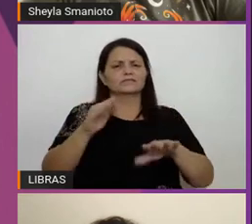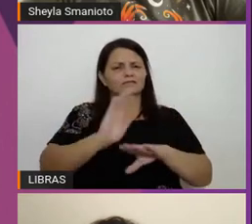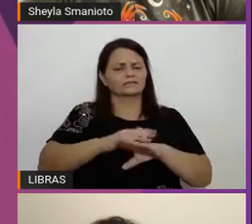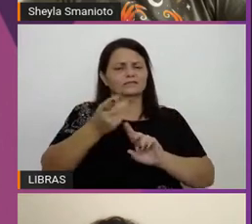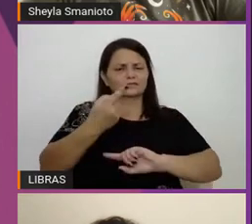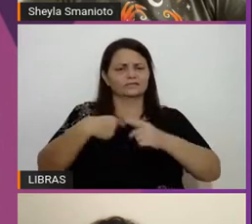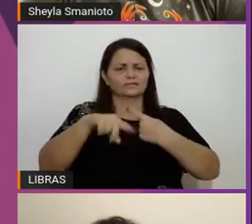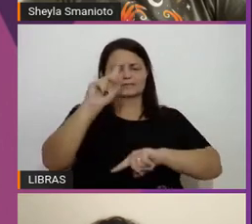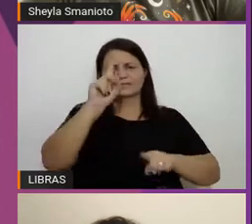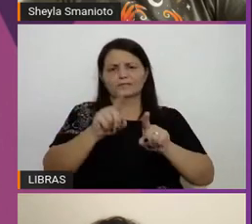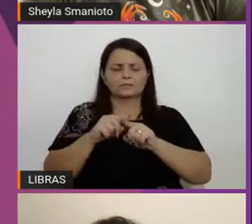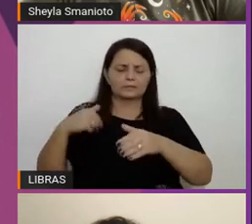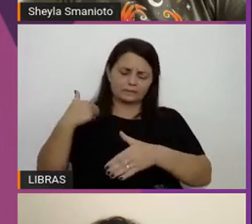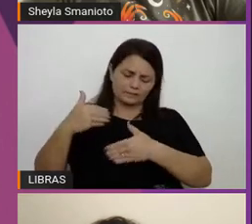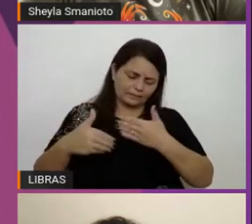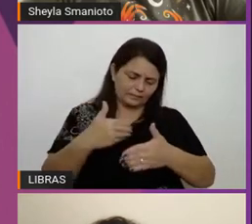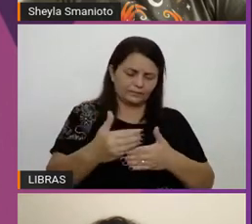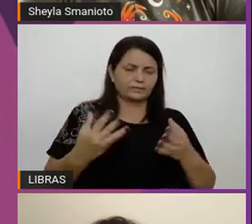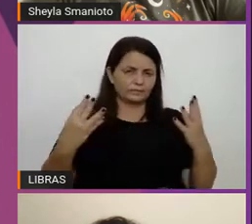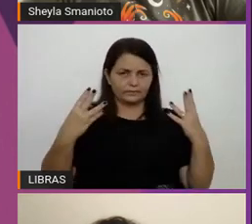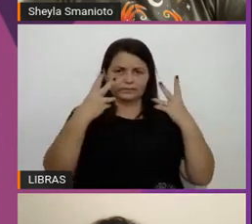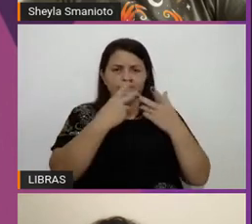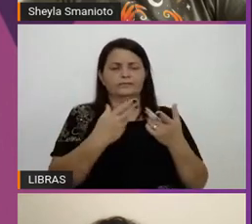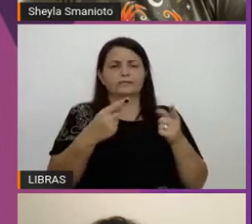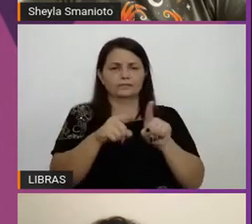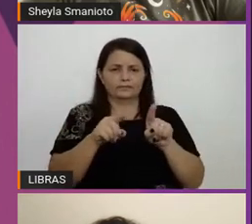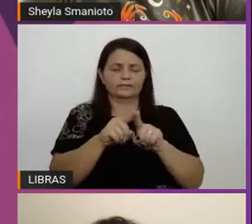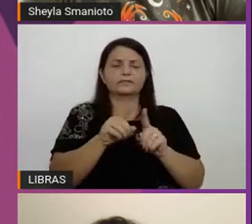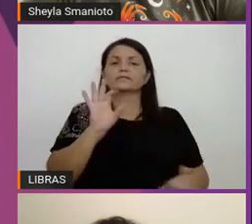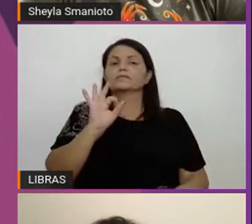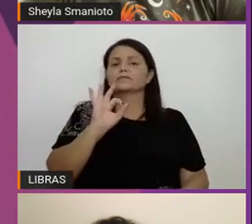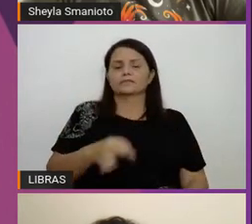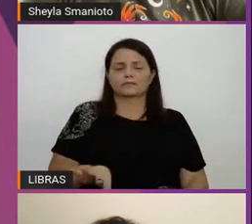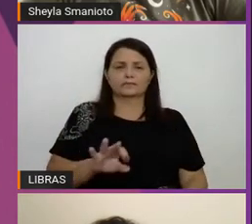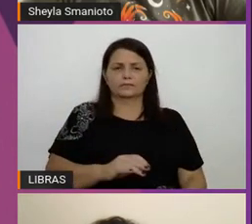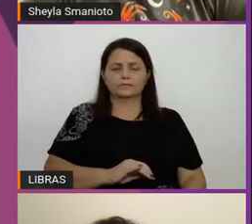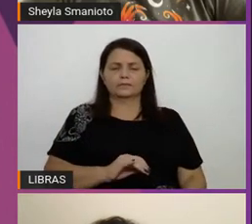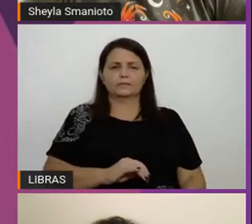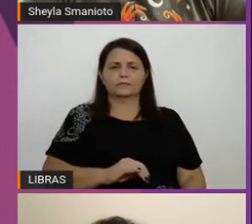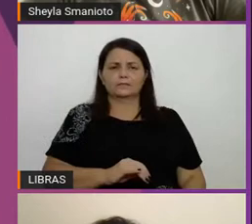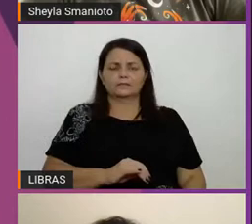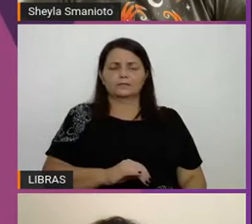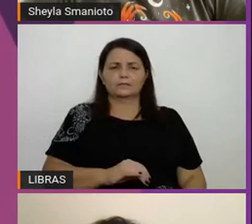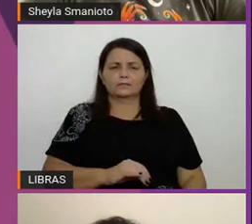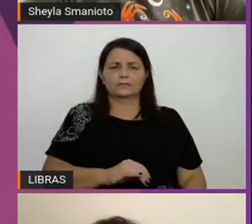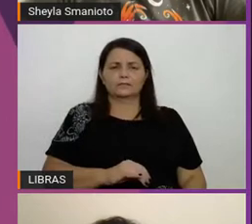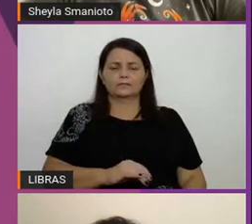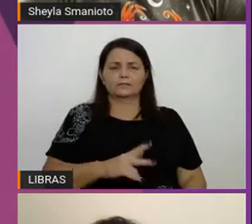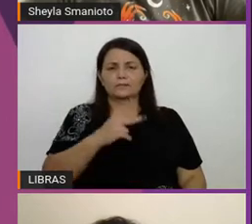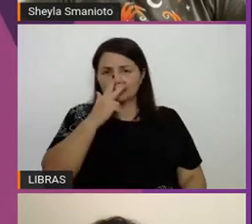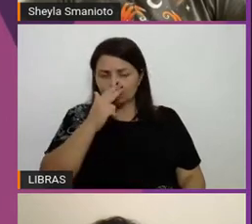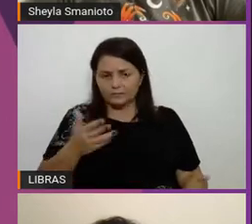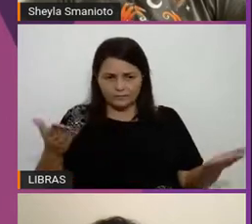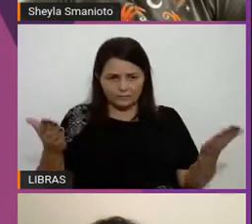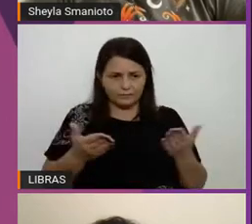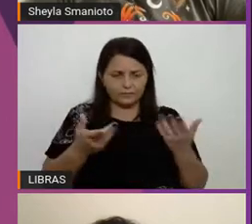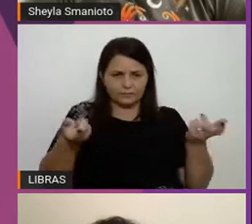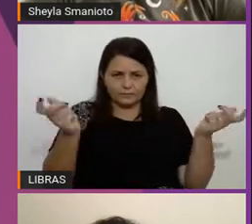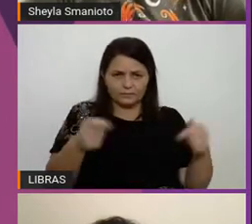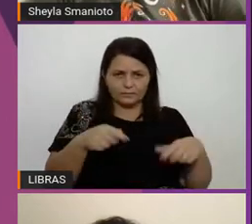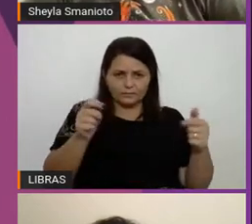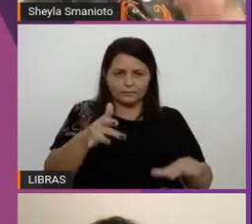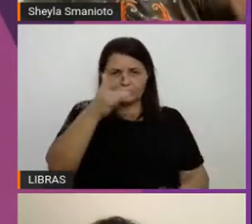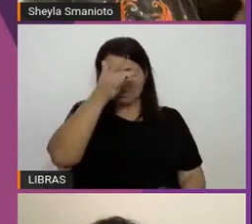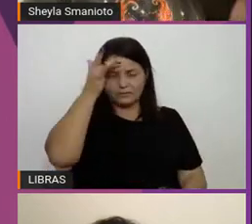uma trajetória muito bonita mesmo quem acho que hoje a gente deve ter